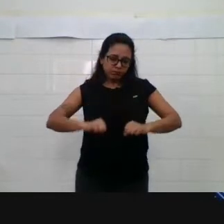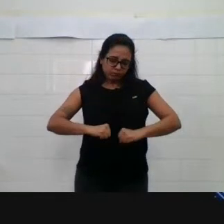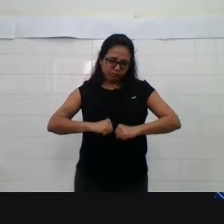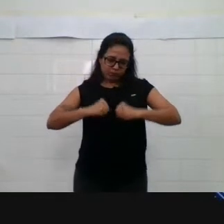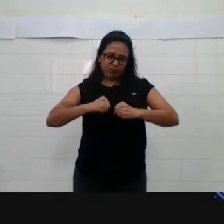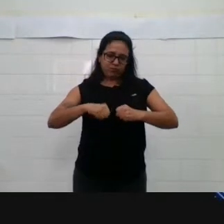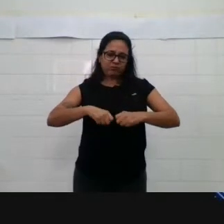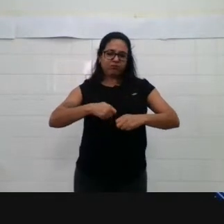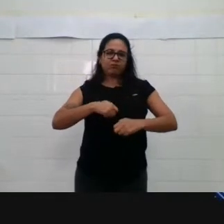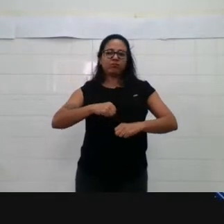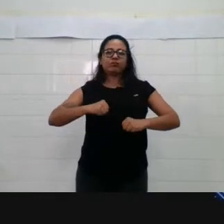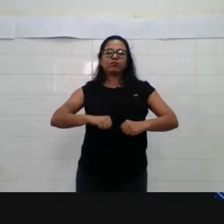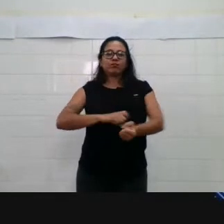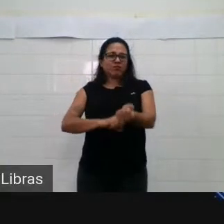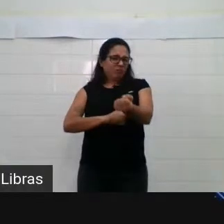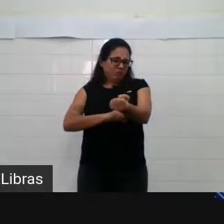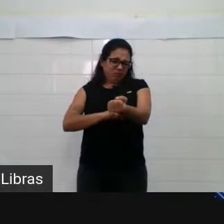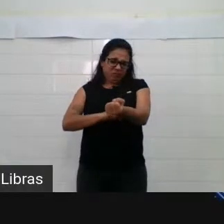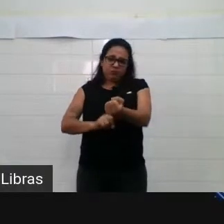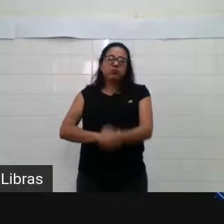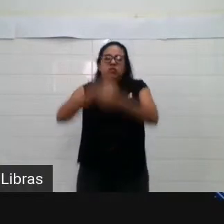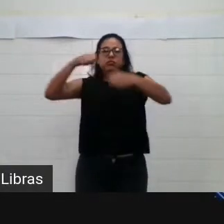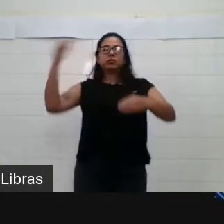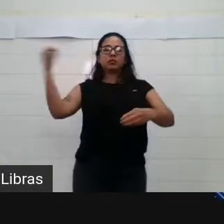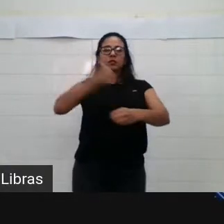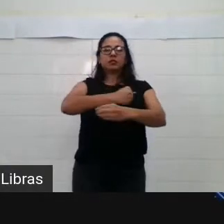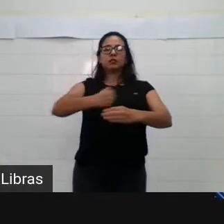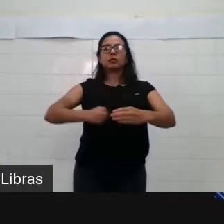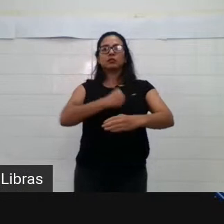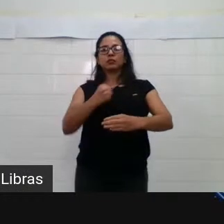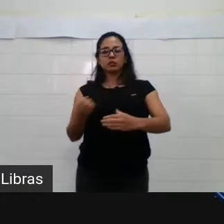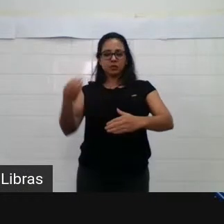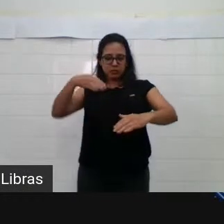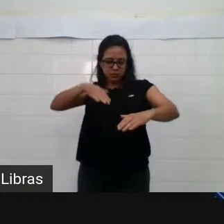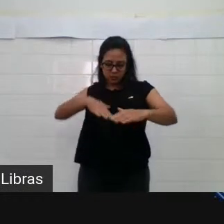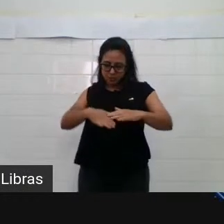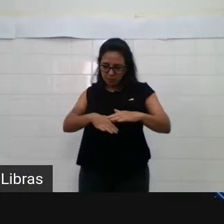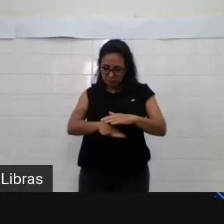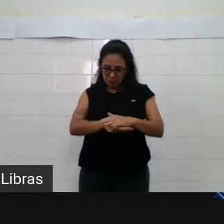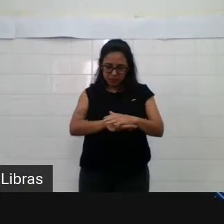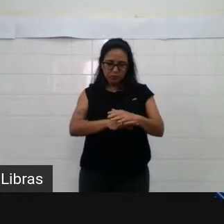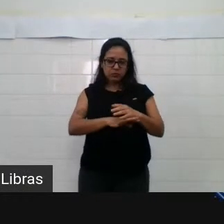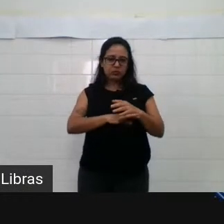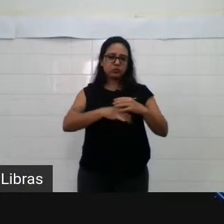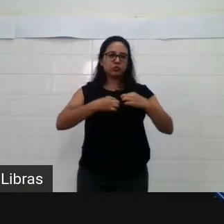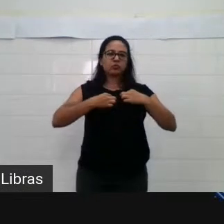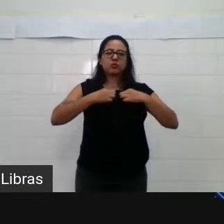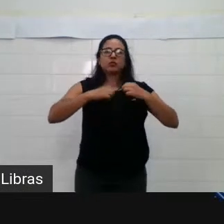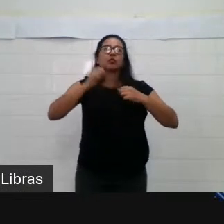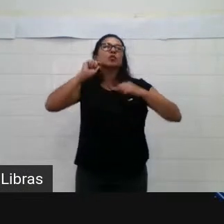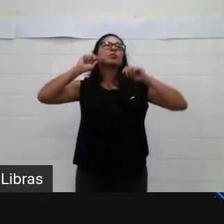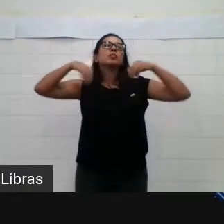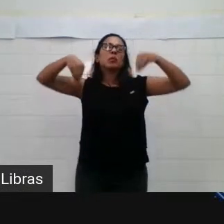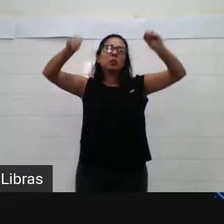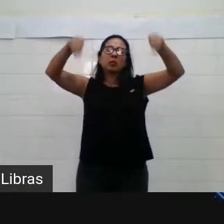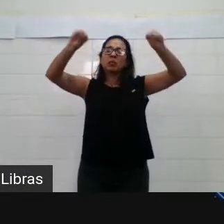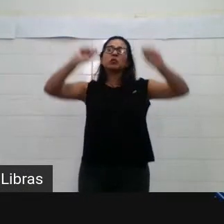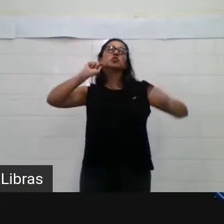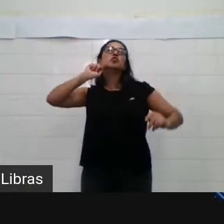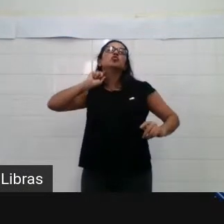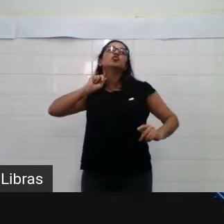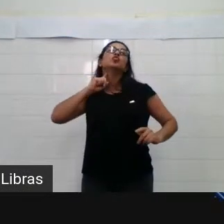das cozinhas alheias, debaixo das trouxas, roupagens sujas dos